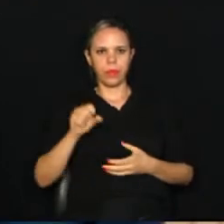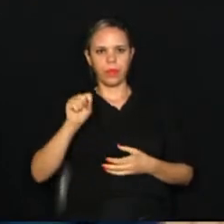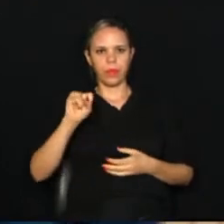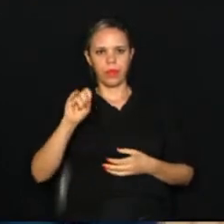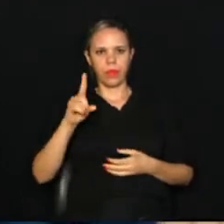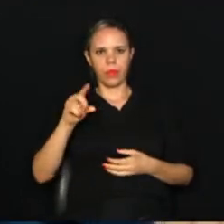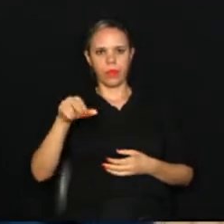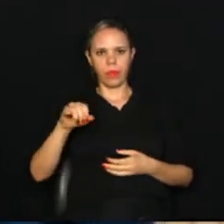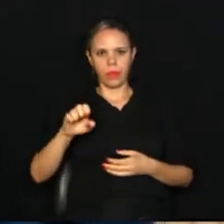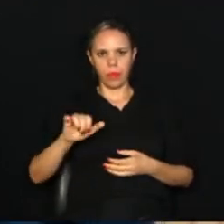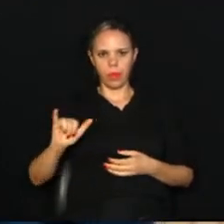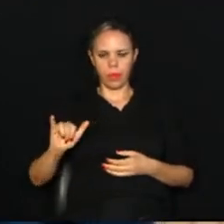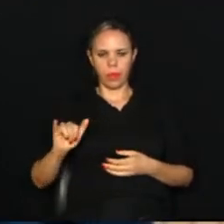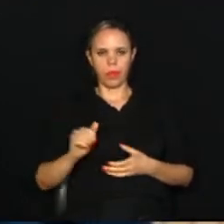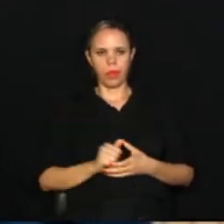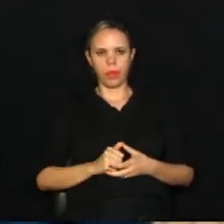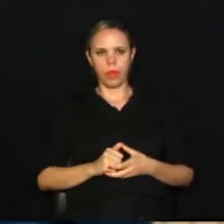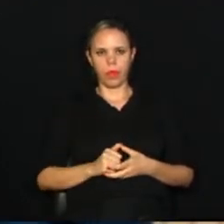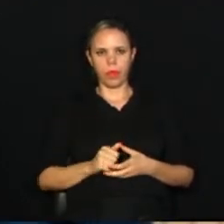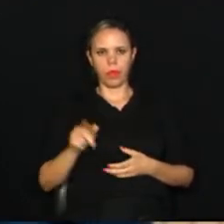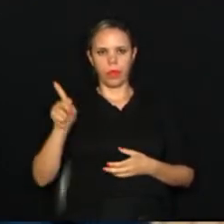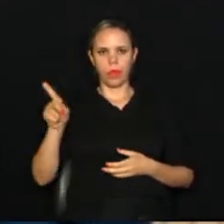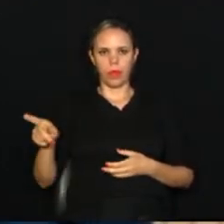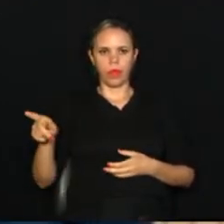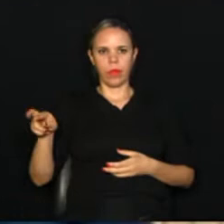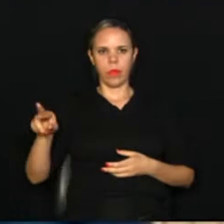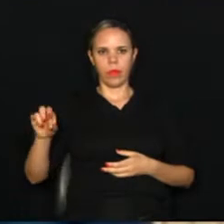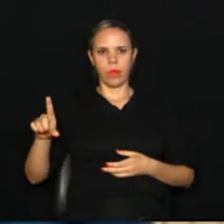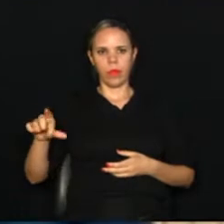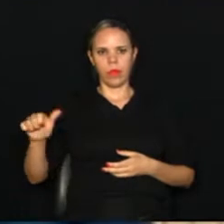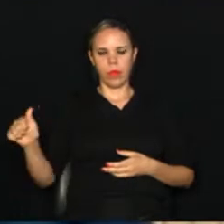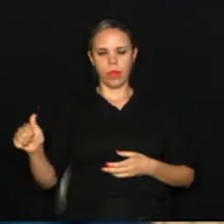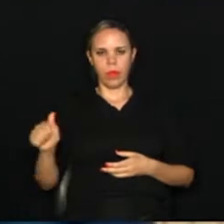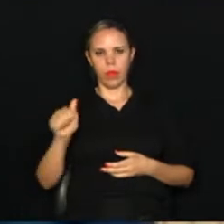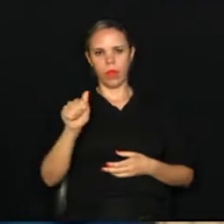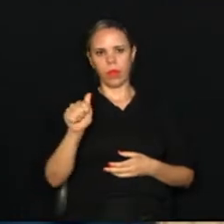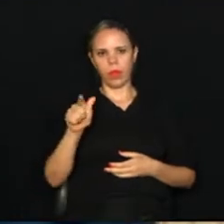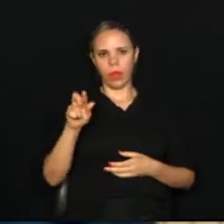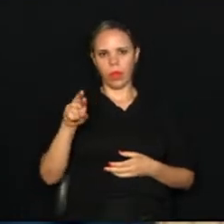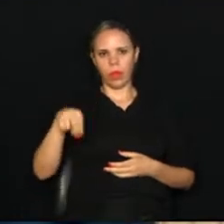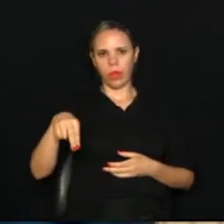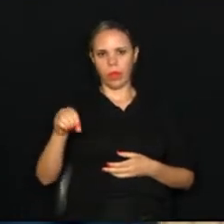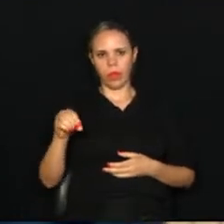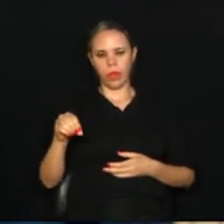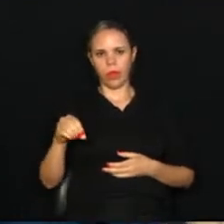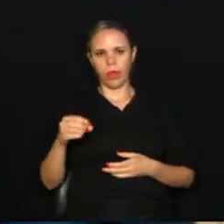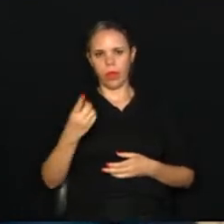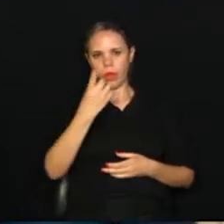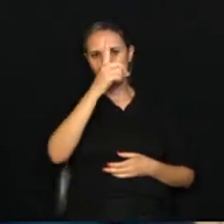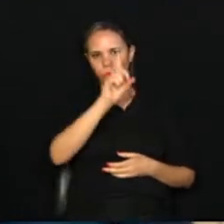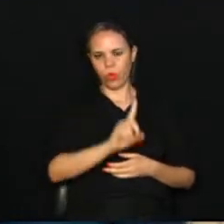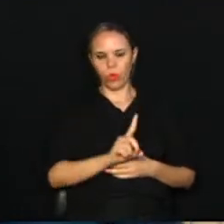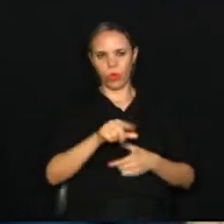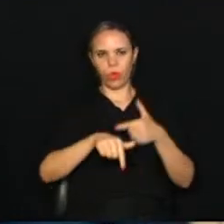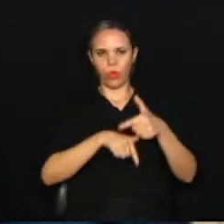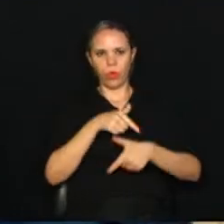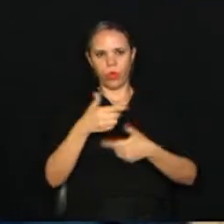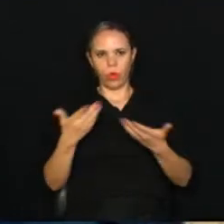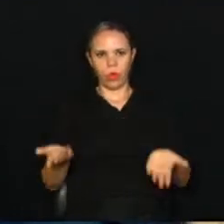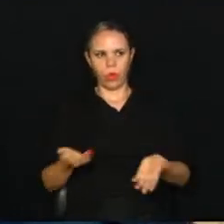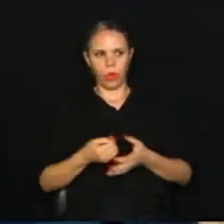Flaiban, a Priscila Vitor, o Adriano e o nosso diretor de operações que aqui